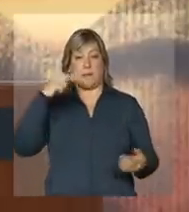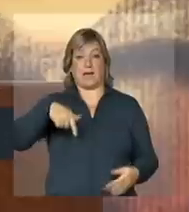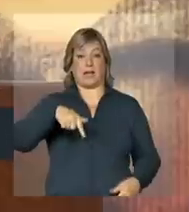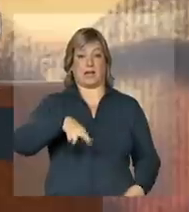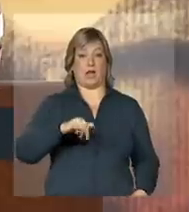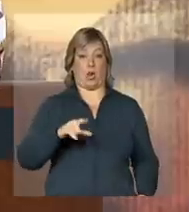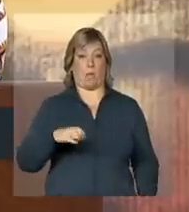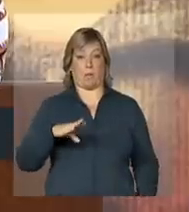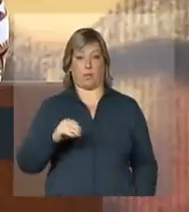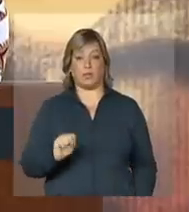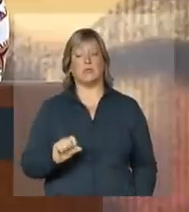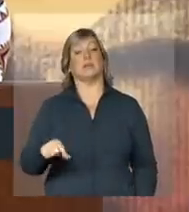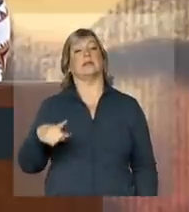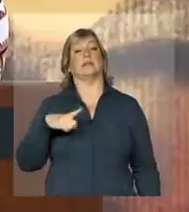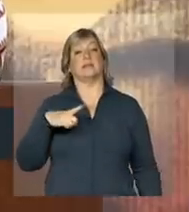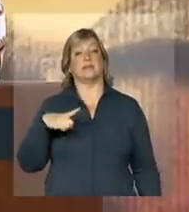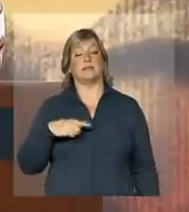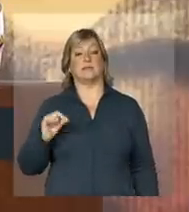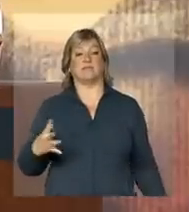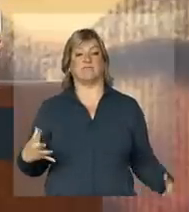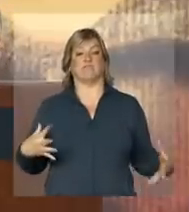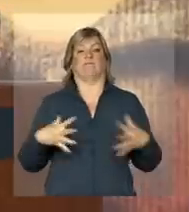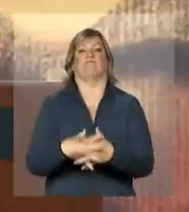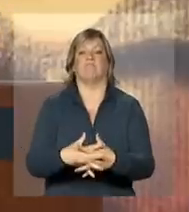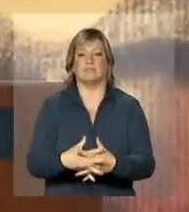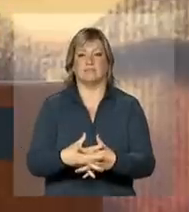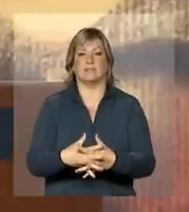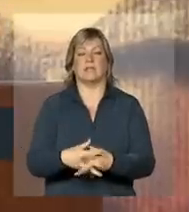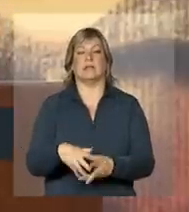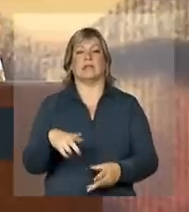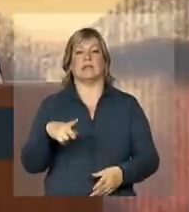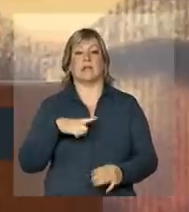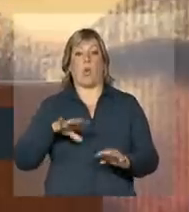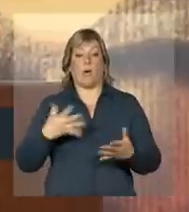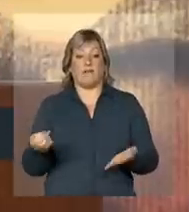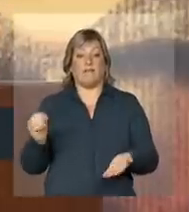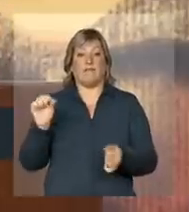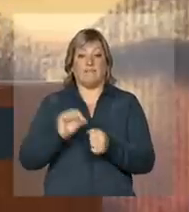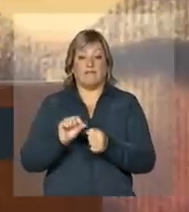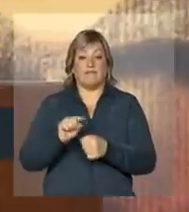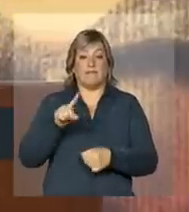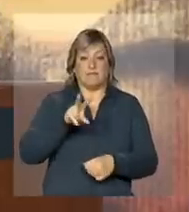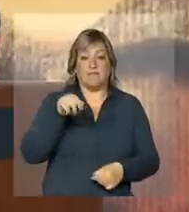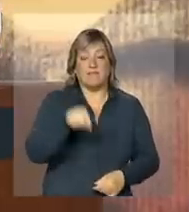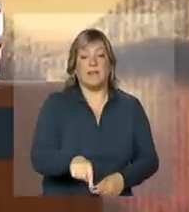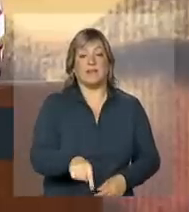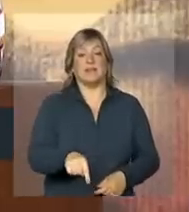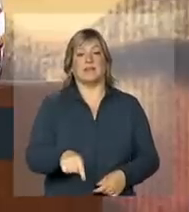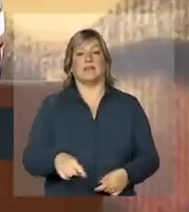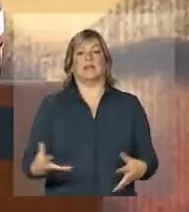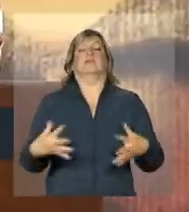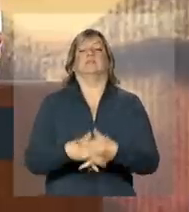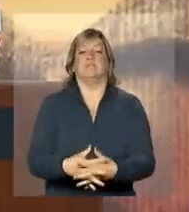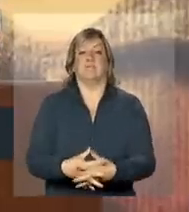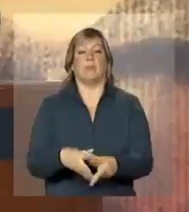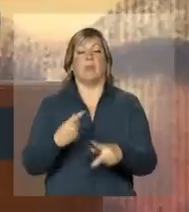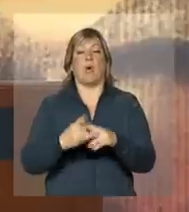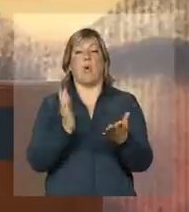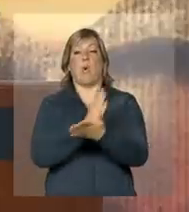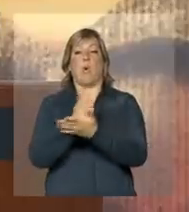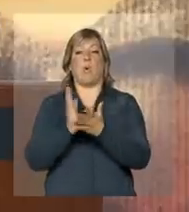Quilombo existe um entrave na hora da implementação que alguns